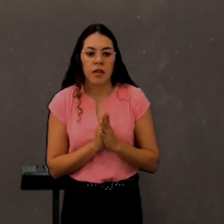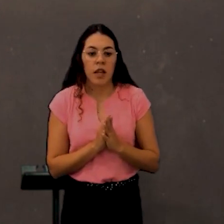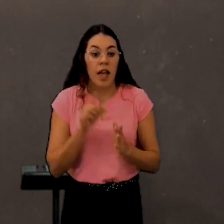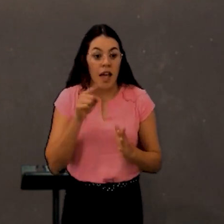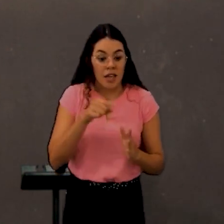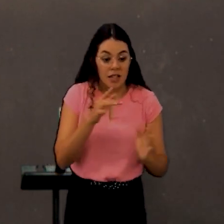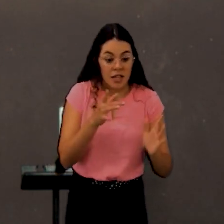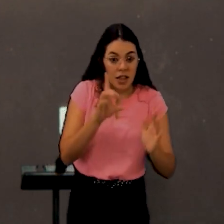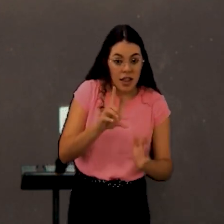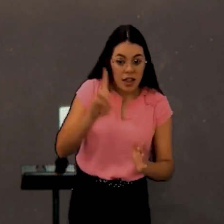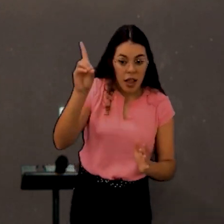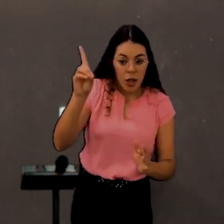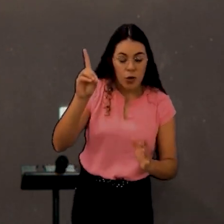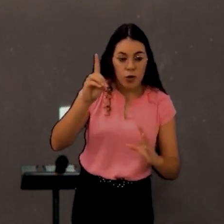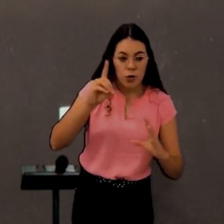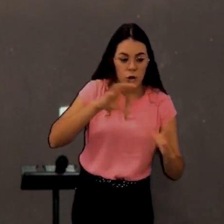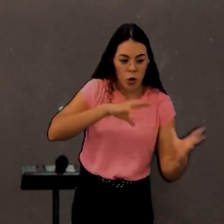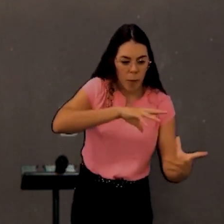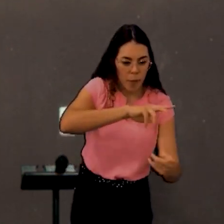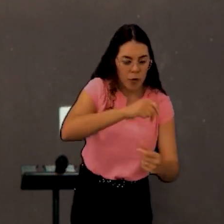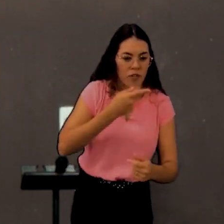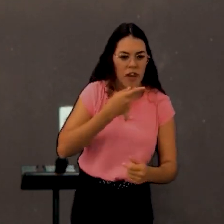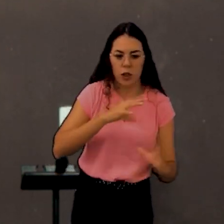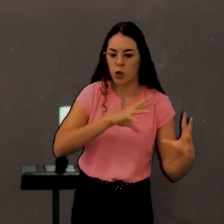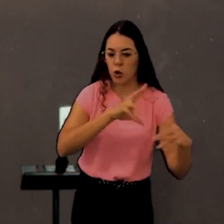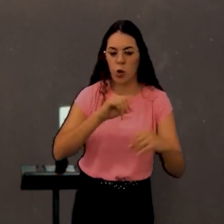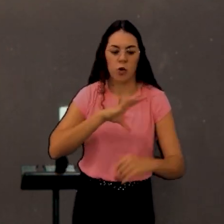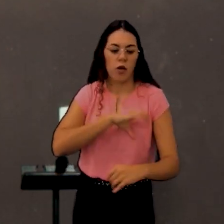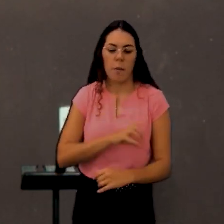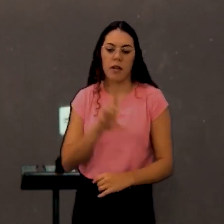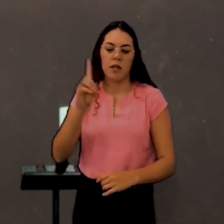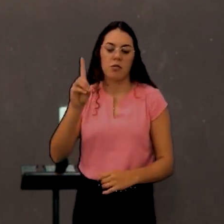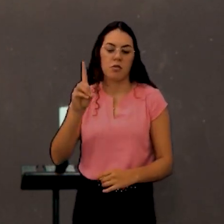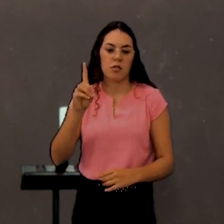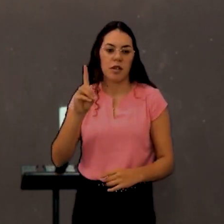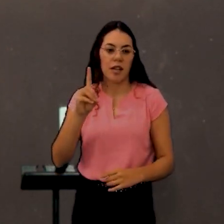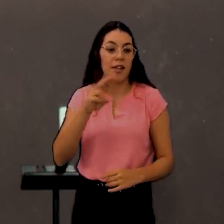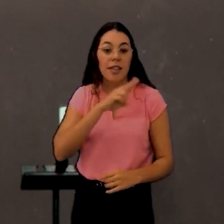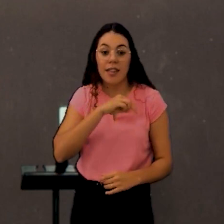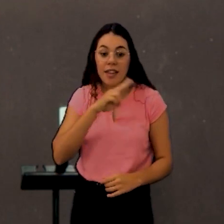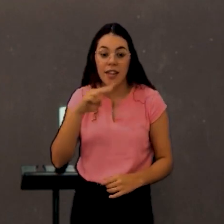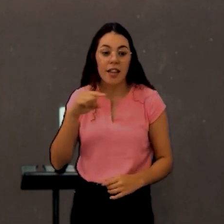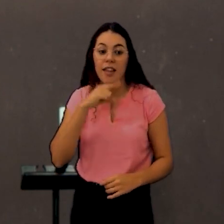Esse Deus que todo mundo diz assim, não, todo mundo ama Deus. Ninguém vai dizer que odeia Deus, gente.